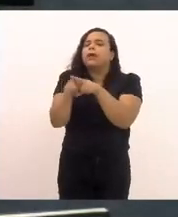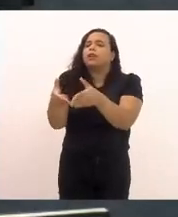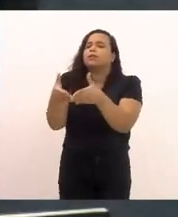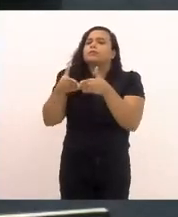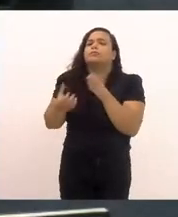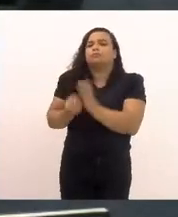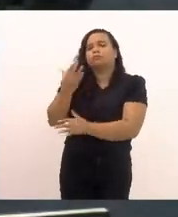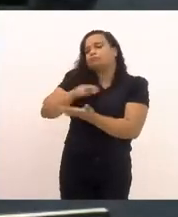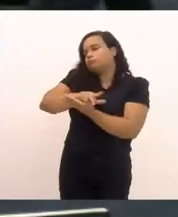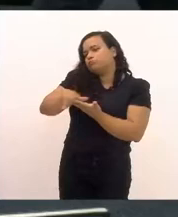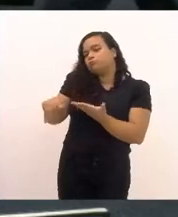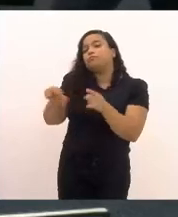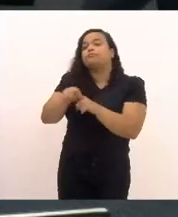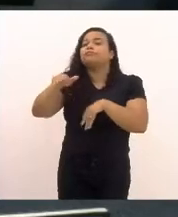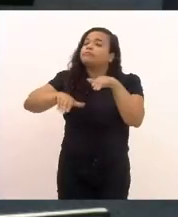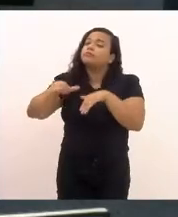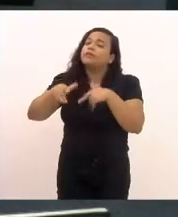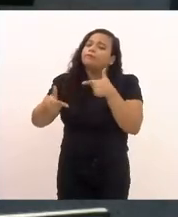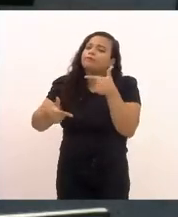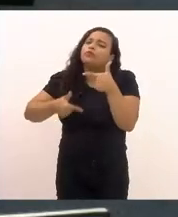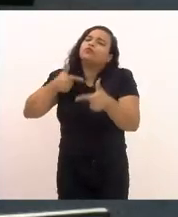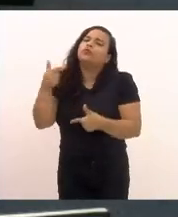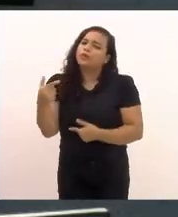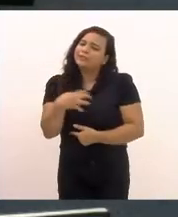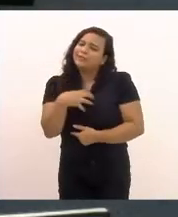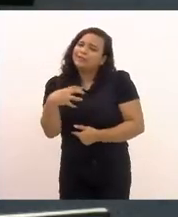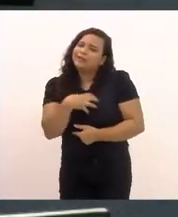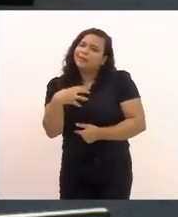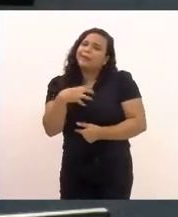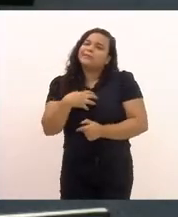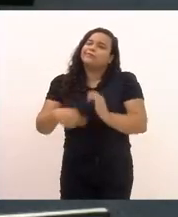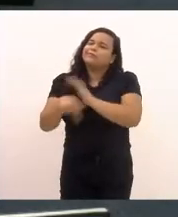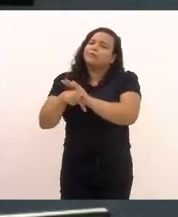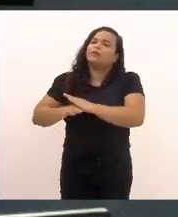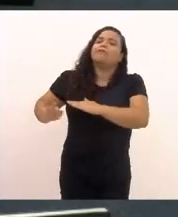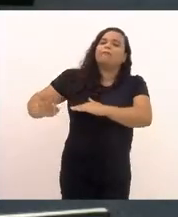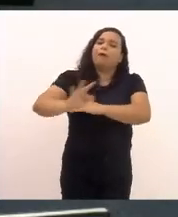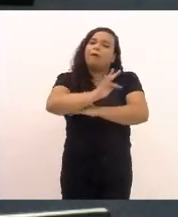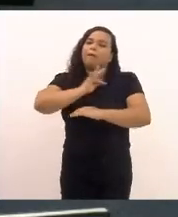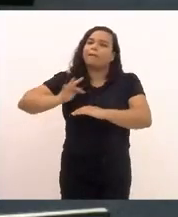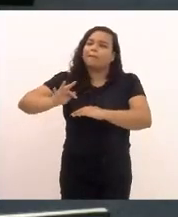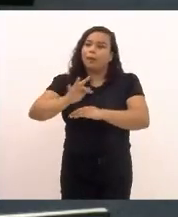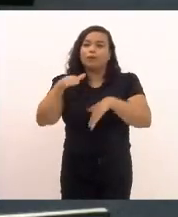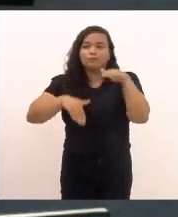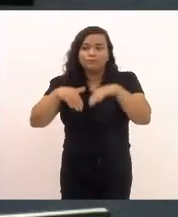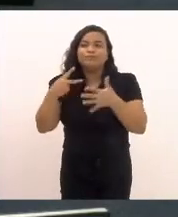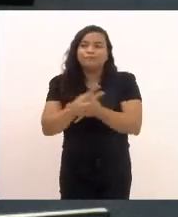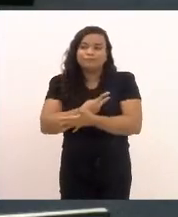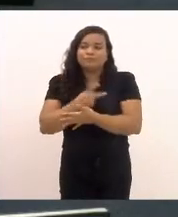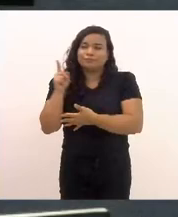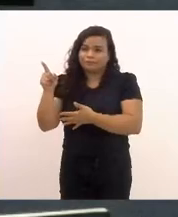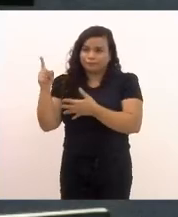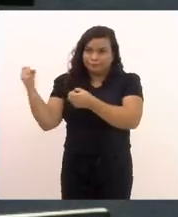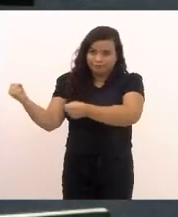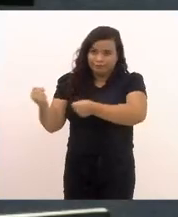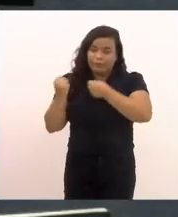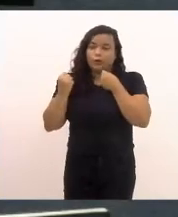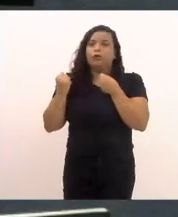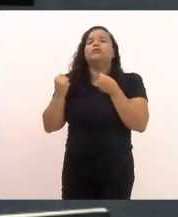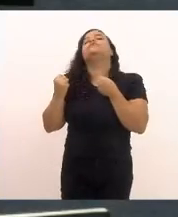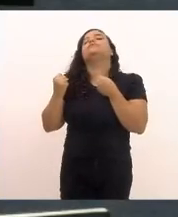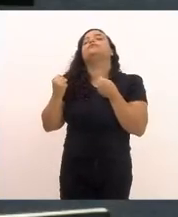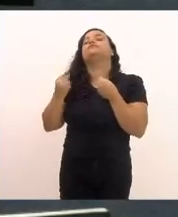elas acabam funcionando de uma forma estritamente formal, né? Onde o poder público muitas vezes está